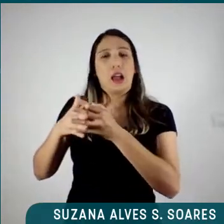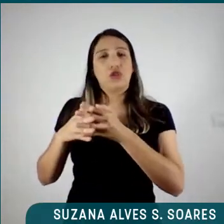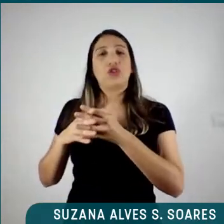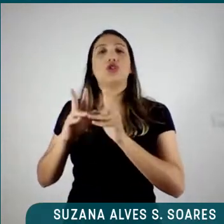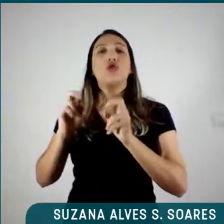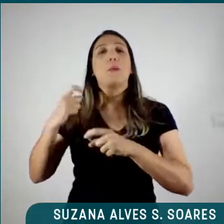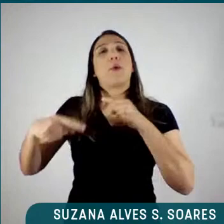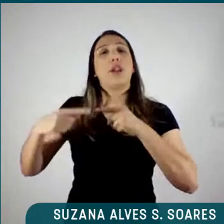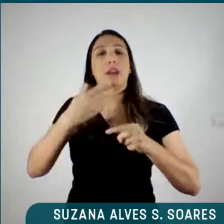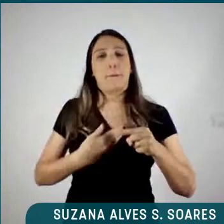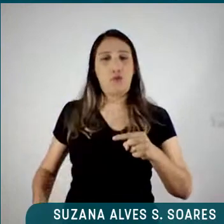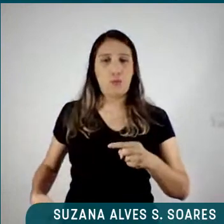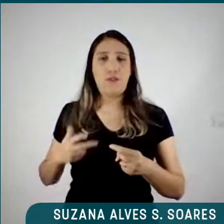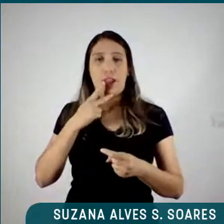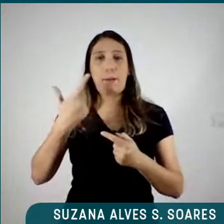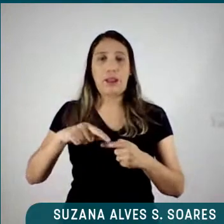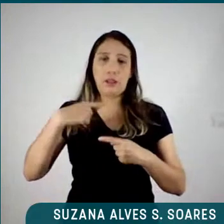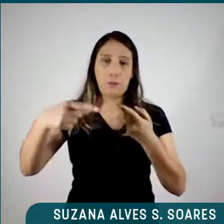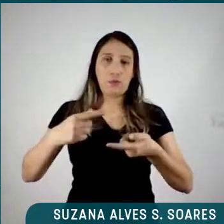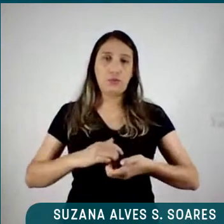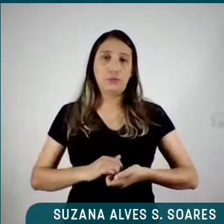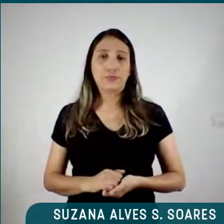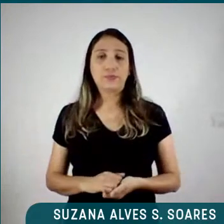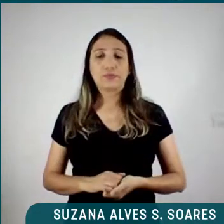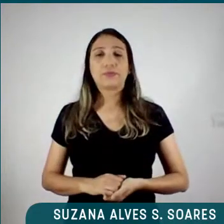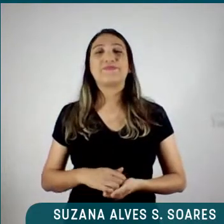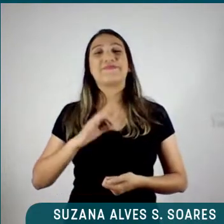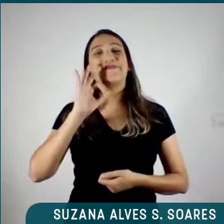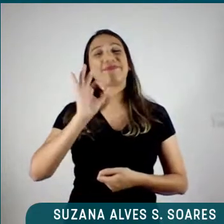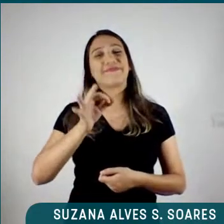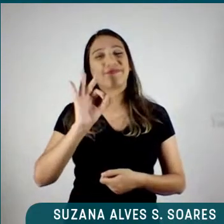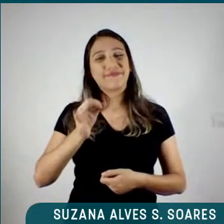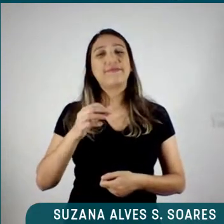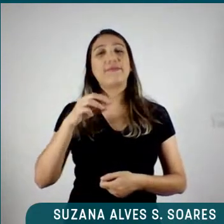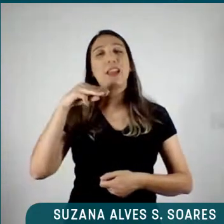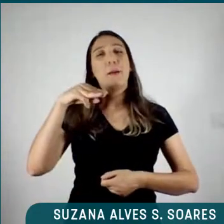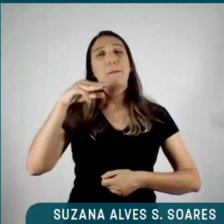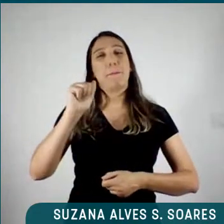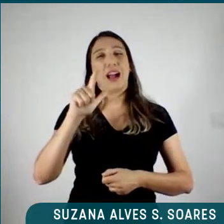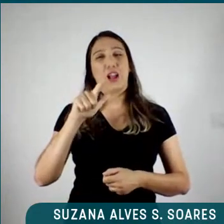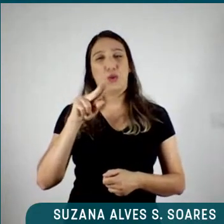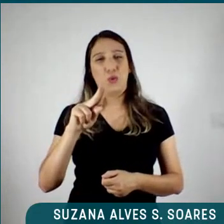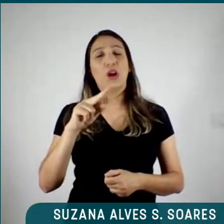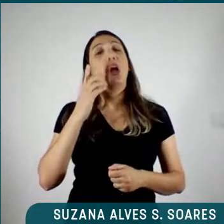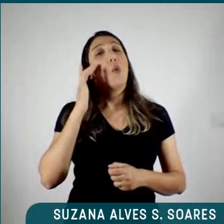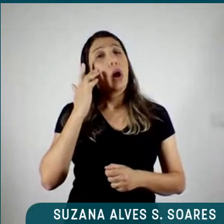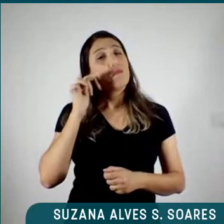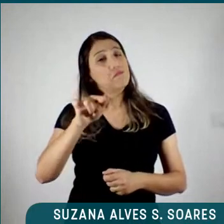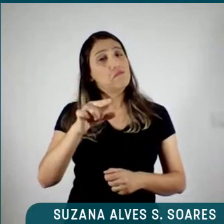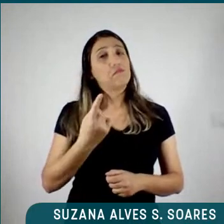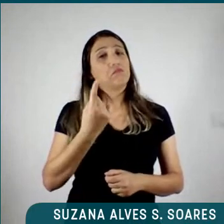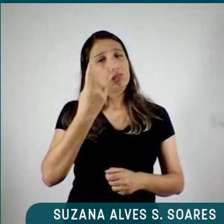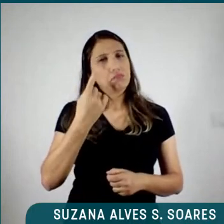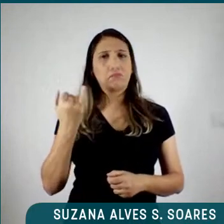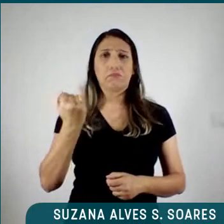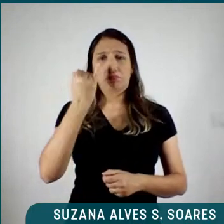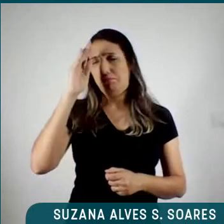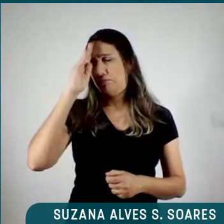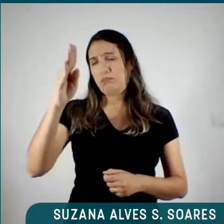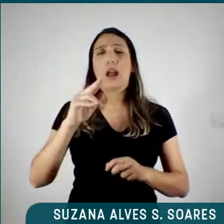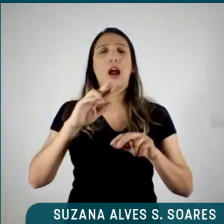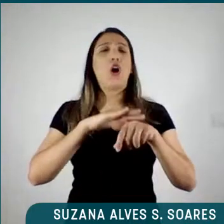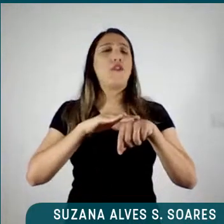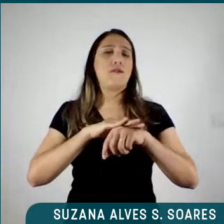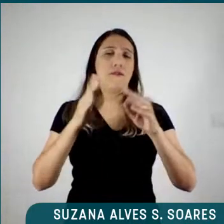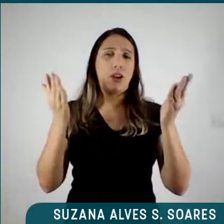I can talk a little bit more about these Com certeza, Malu. Na complexities. verdade, acho que é uma das Yes, questões Malu. centrais da nossa conversa de This hoje, is one